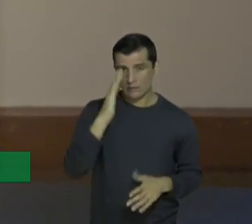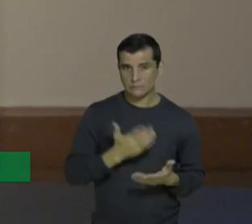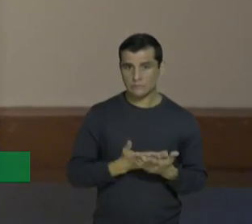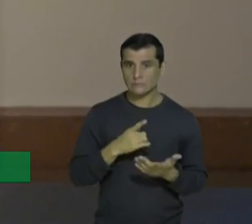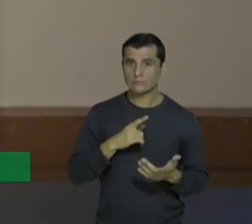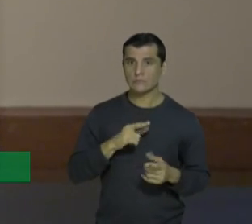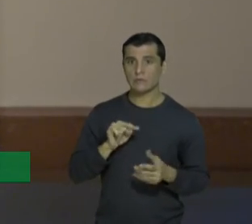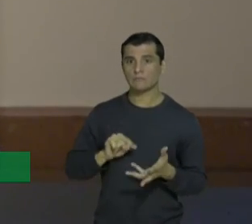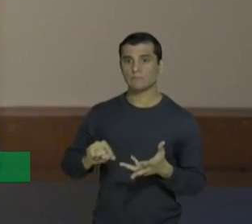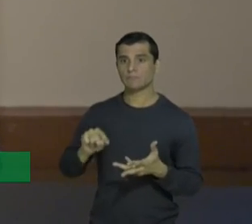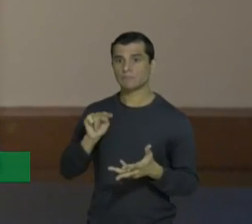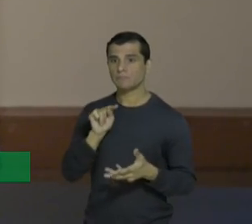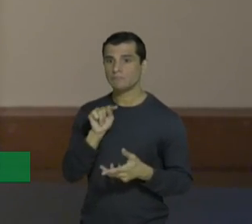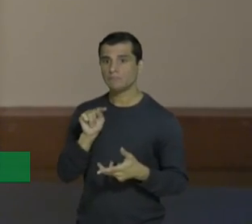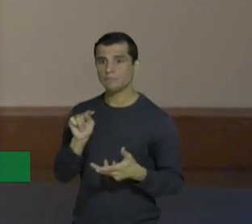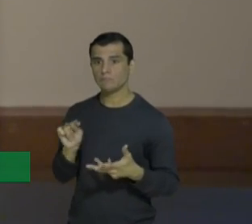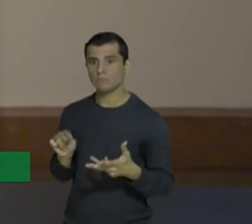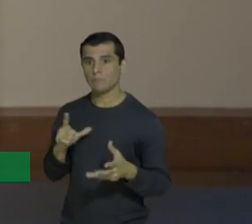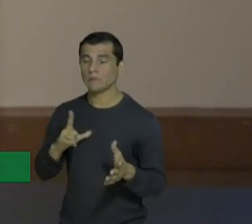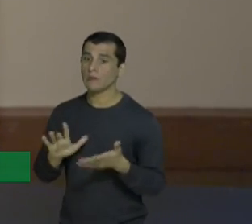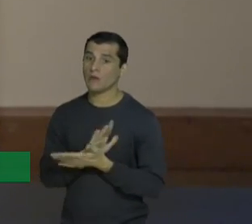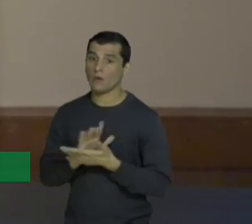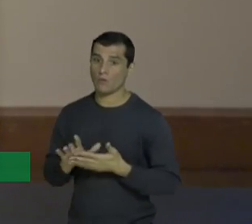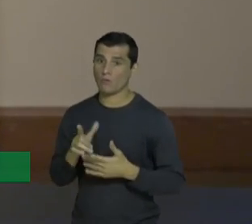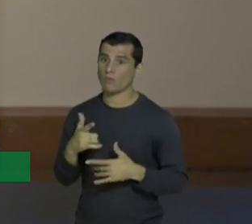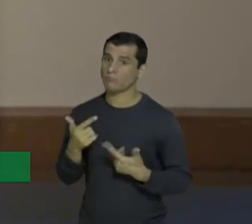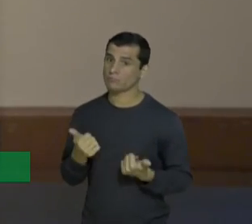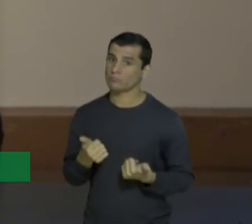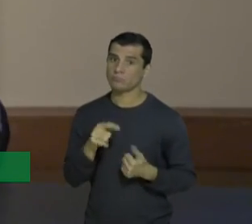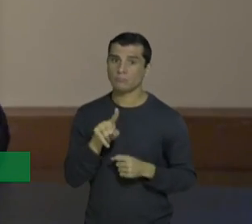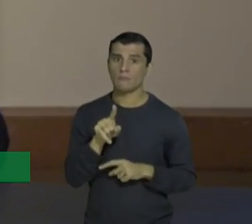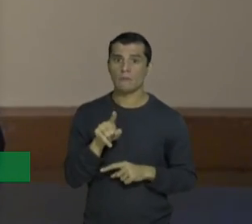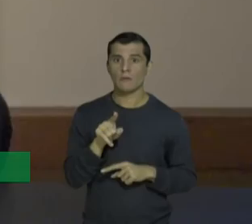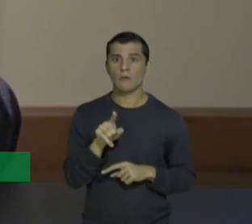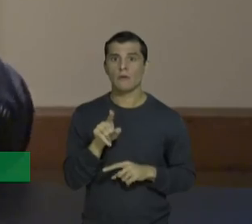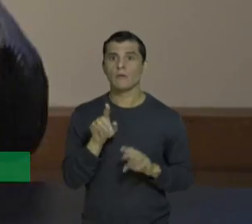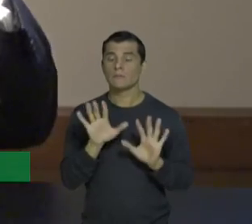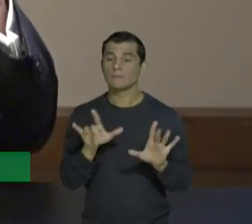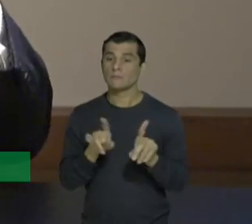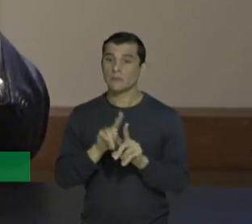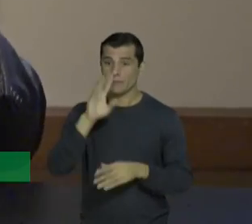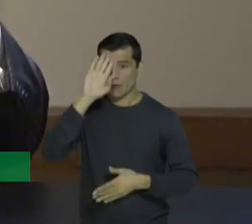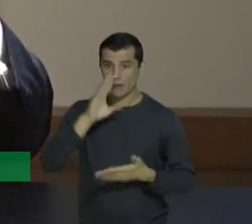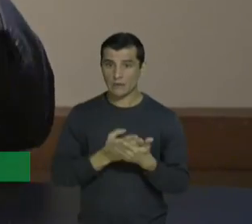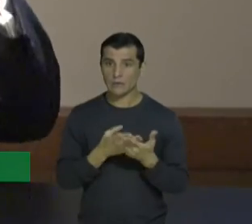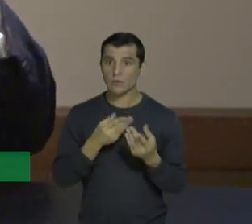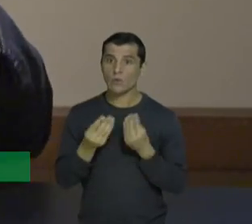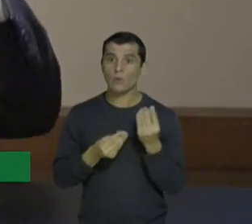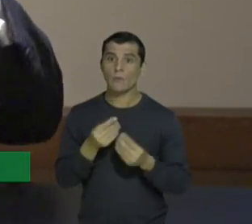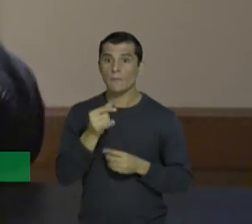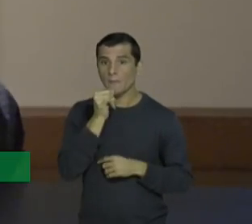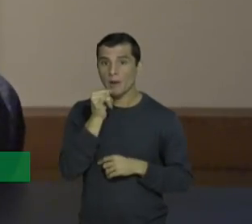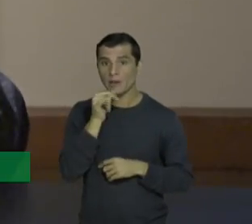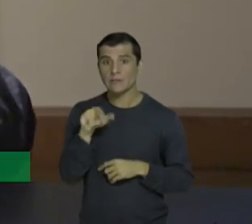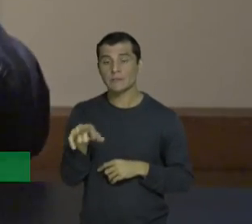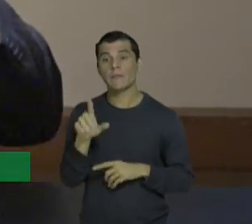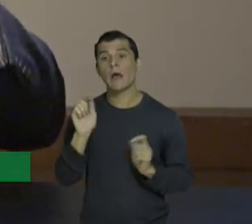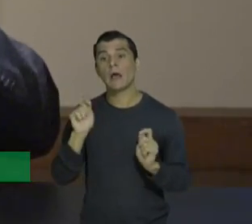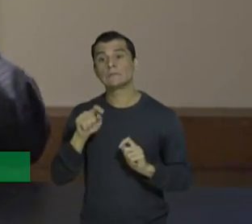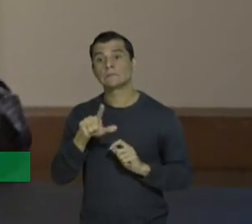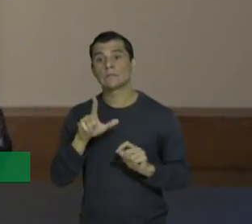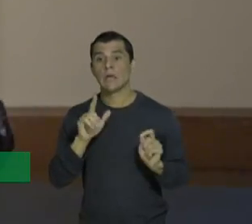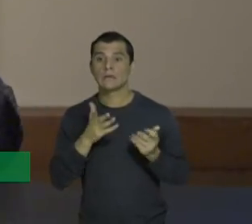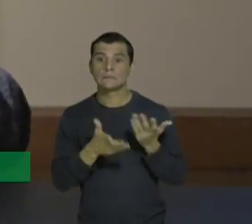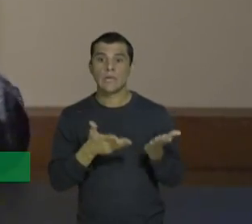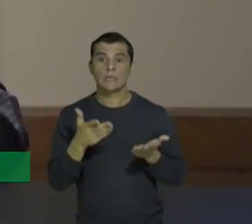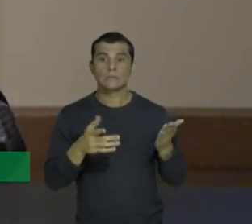eh motivos legítimos né para colocar esse e também não acredito que se esse bode eh não for for atendido que eles vão criar